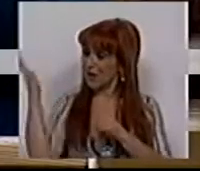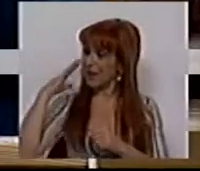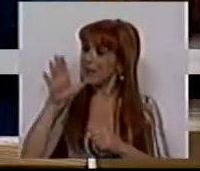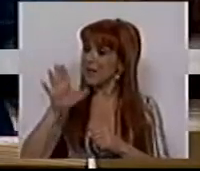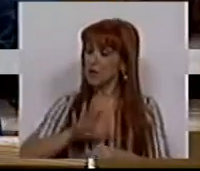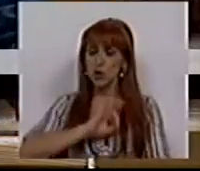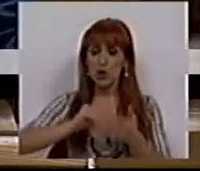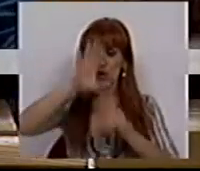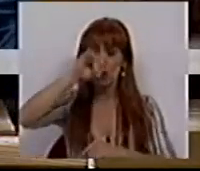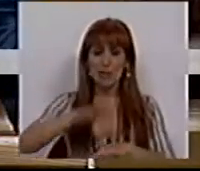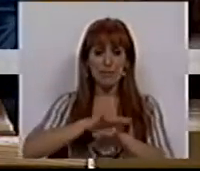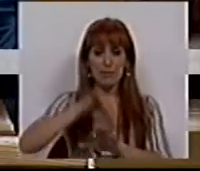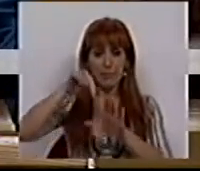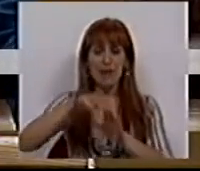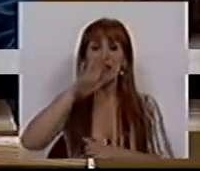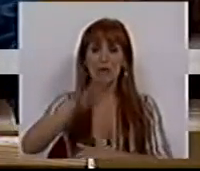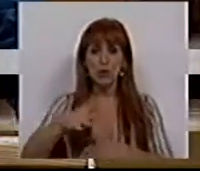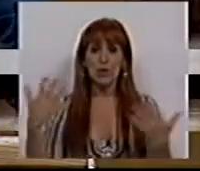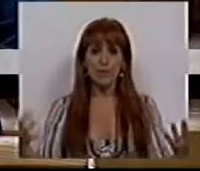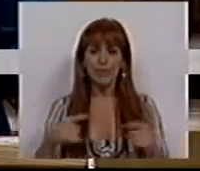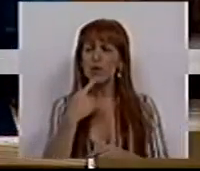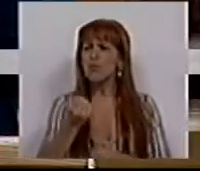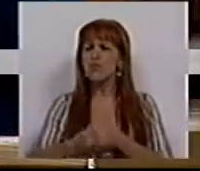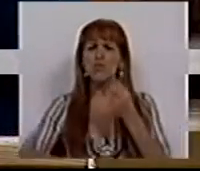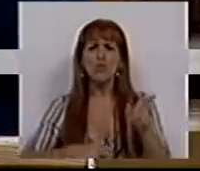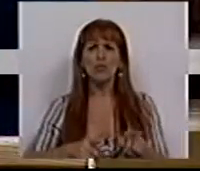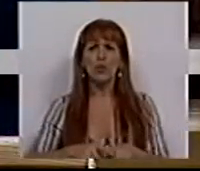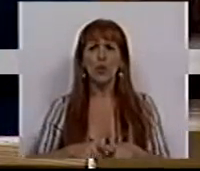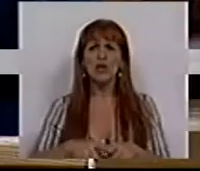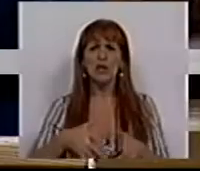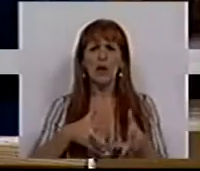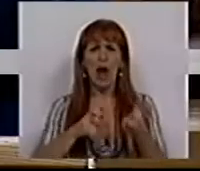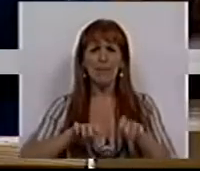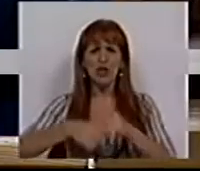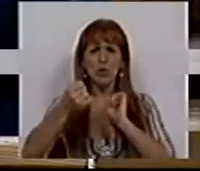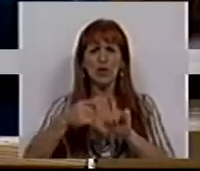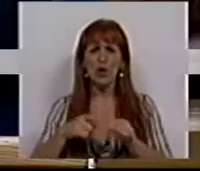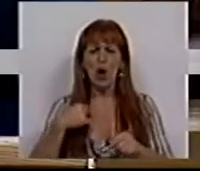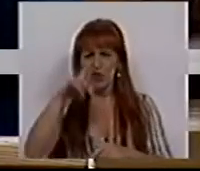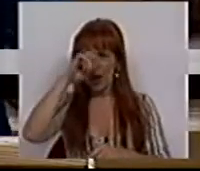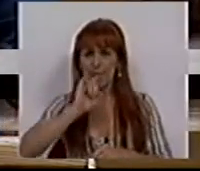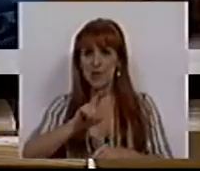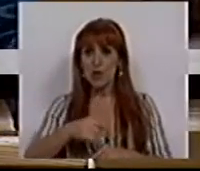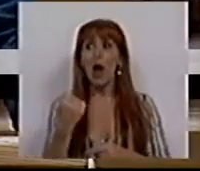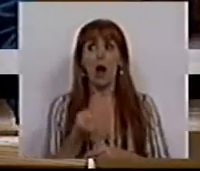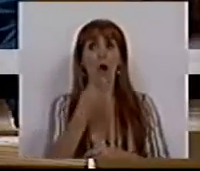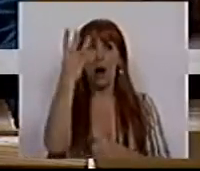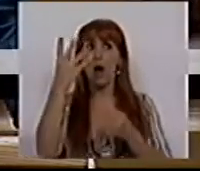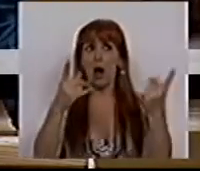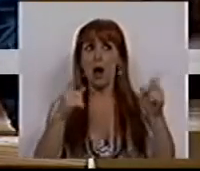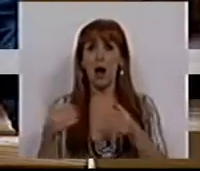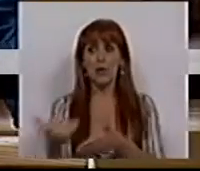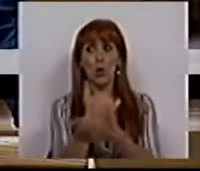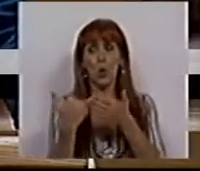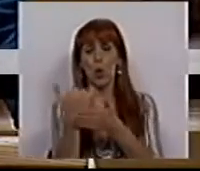dizia o senhor secretário de Estado da Administração Interna que muitas armas estão a ser destruídas, nós lembramos que ainda algumas estão